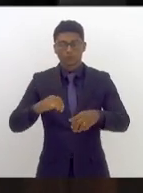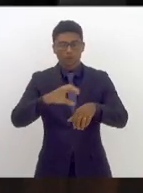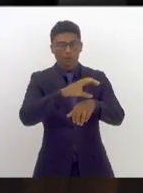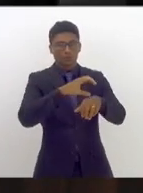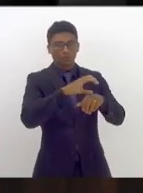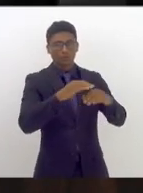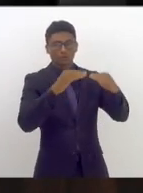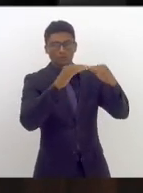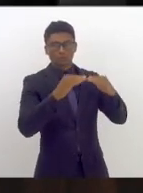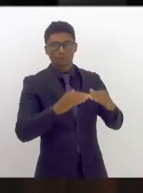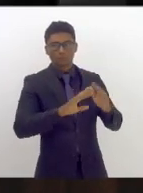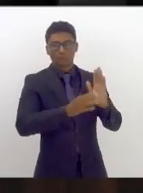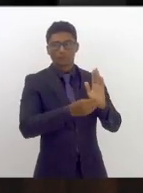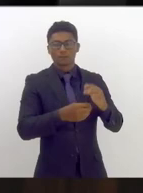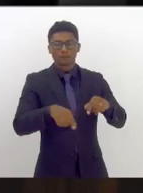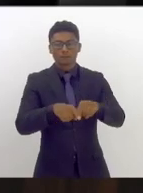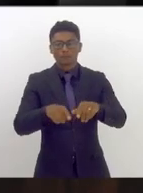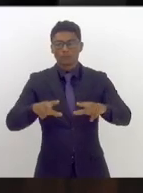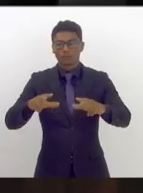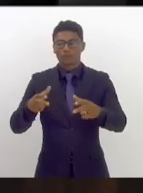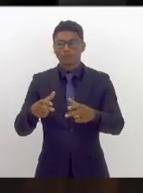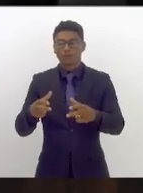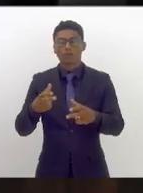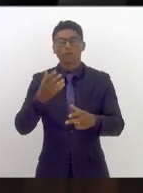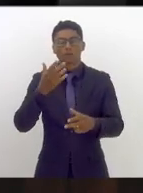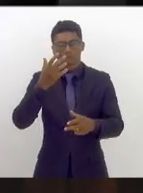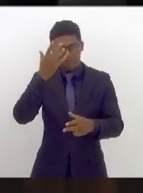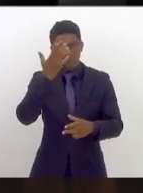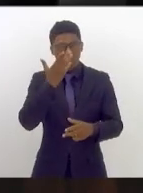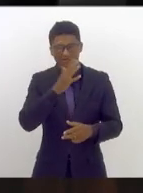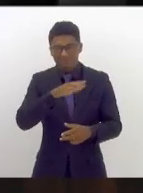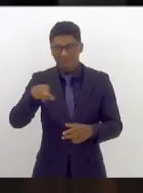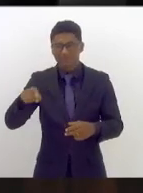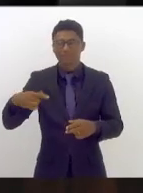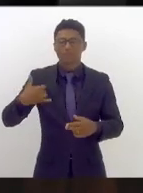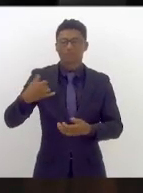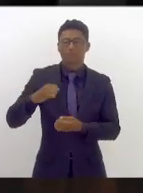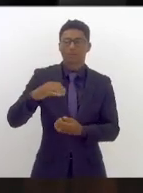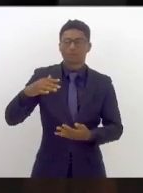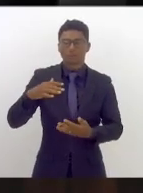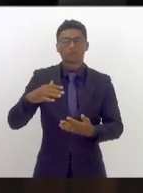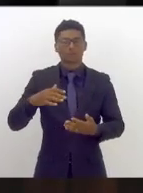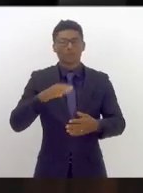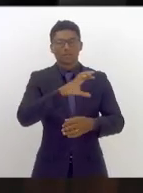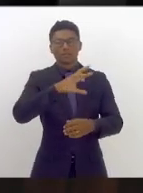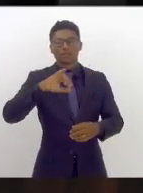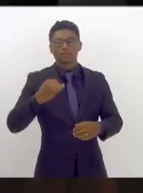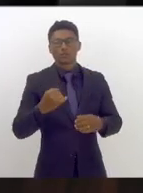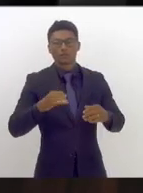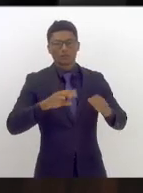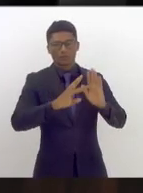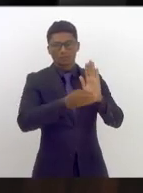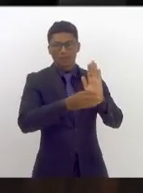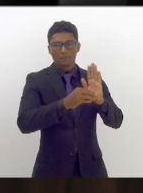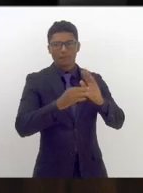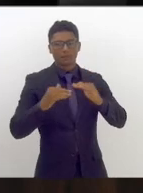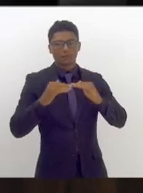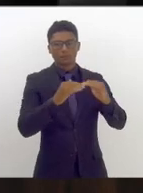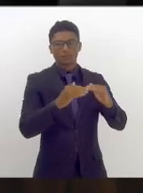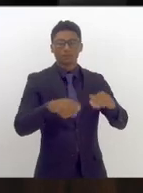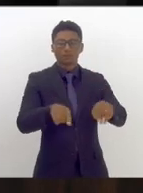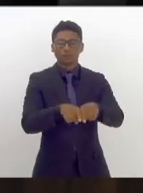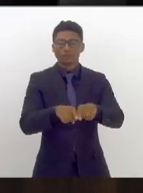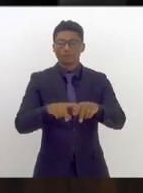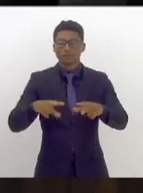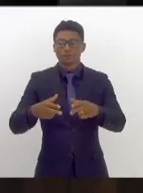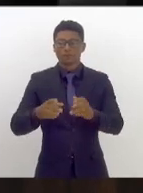emendas de assunto da criança, adolescente e do idoso, favorável com as emendas da CCJ. Servidores públicos, favorável. Defesa do direito da mulher,